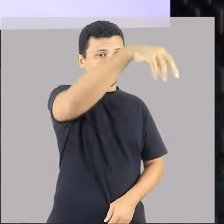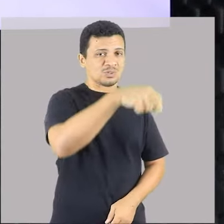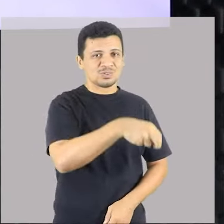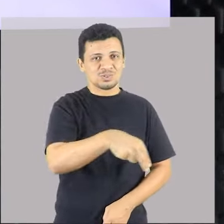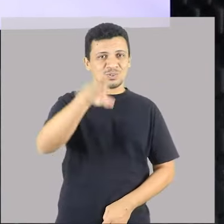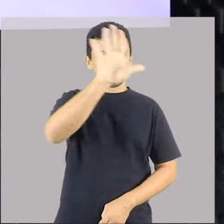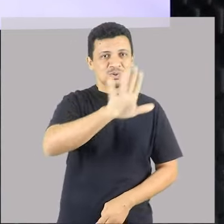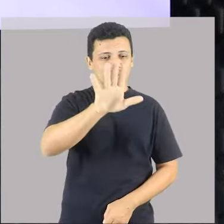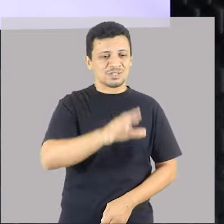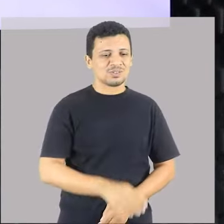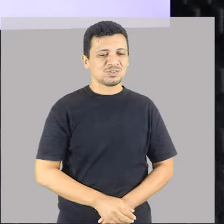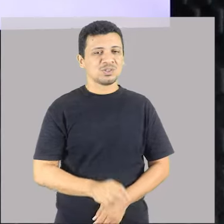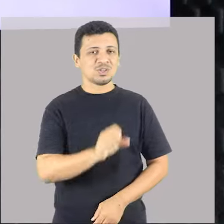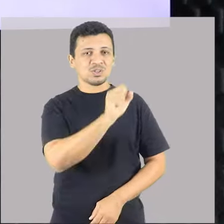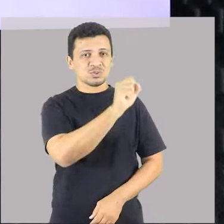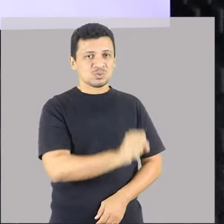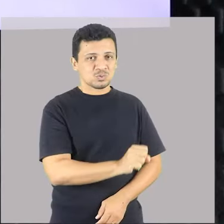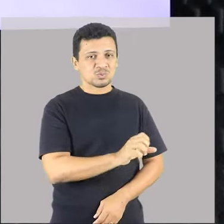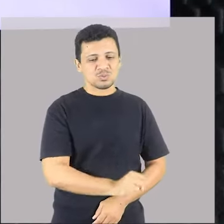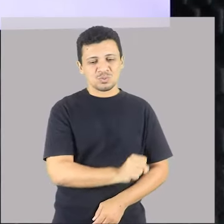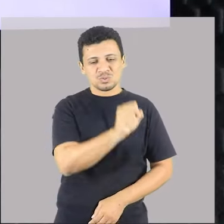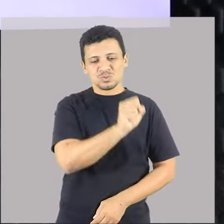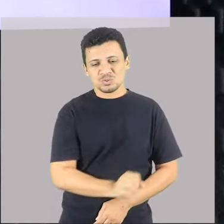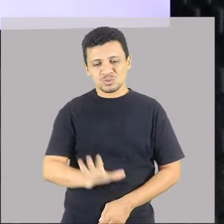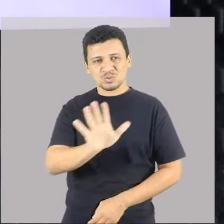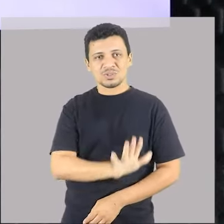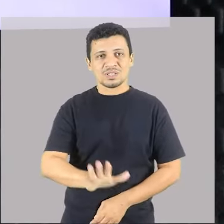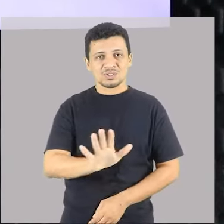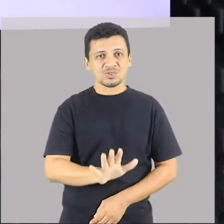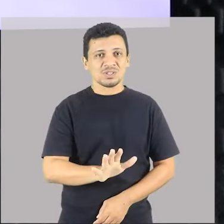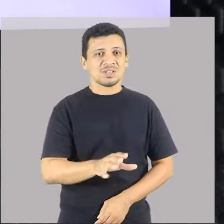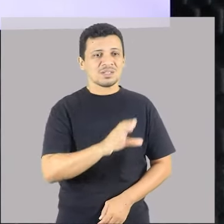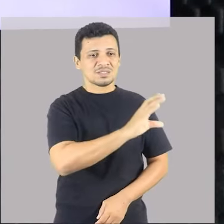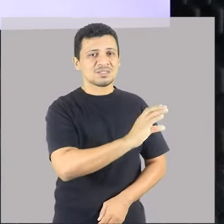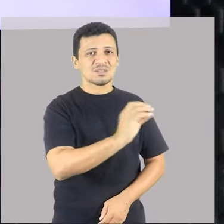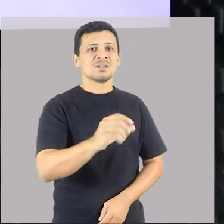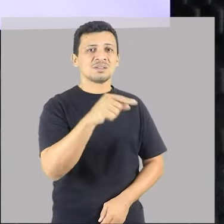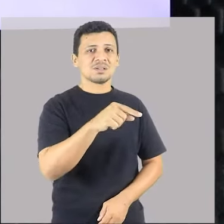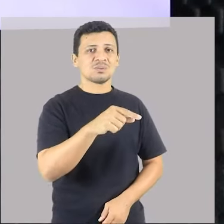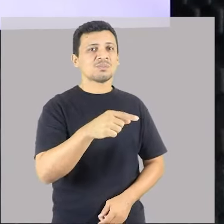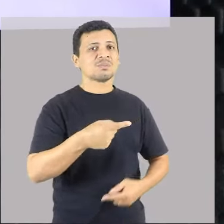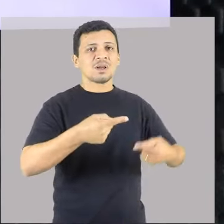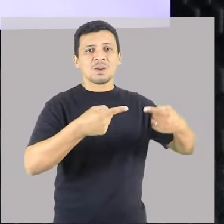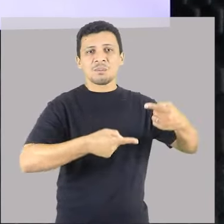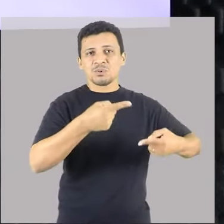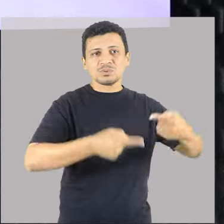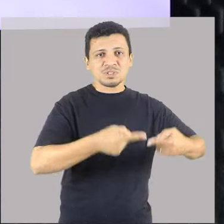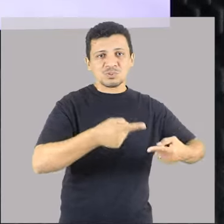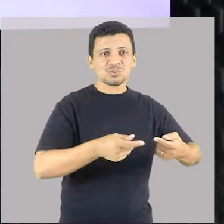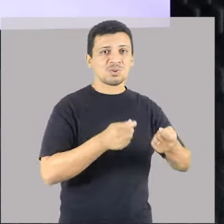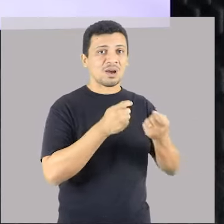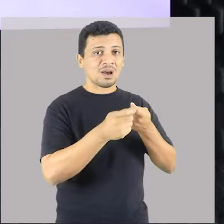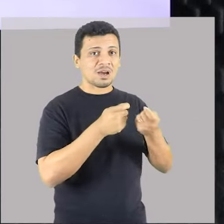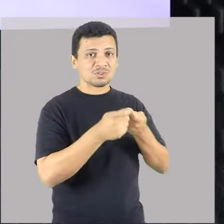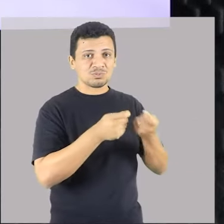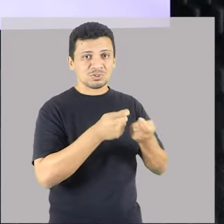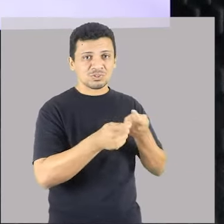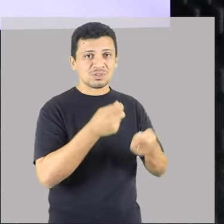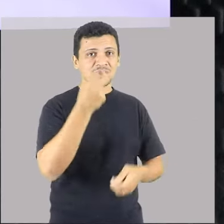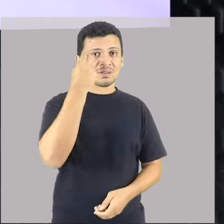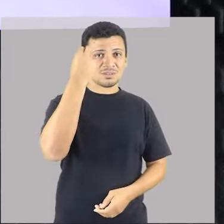Sudeste e sul Nós utilizamos critérios administrativos critérios políticos tá critérios também